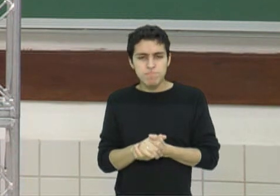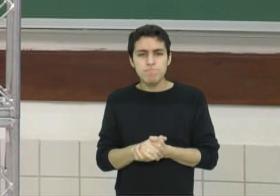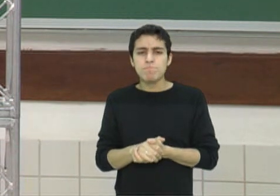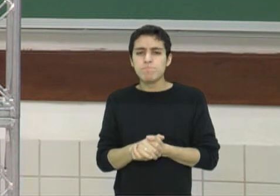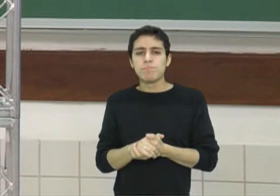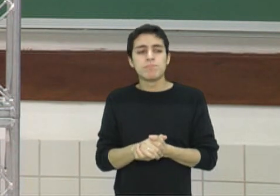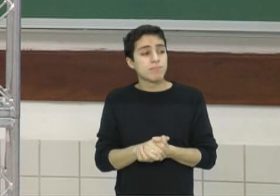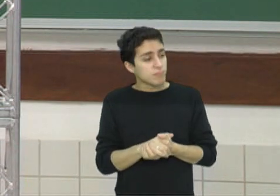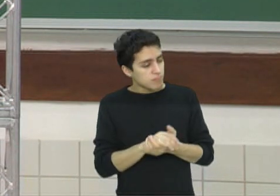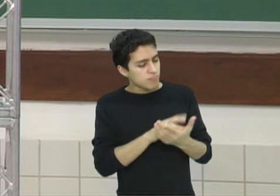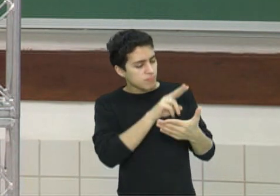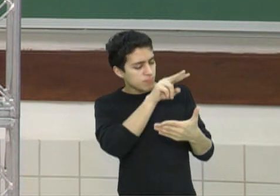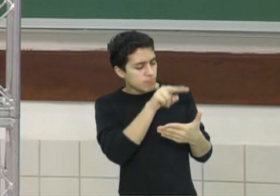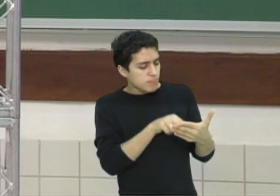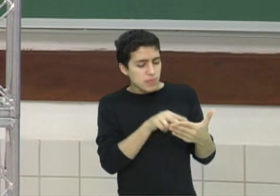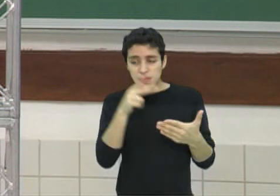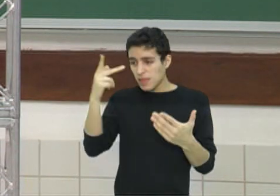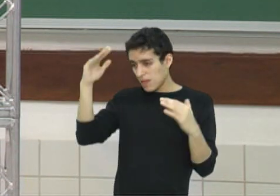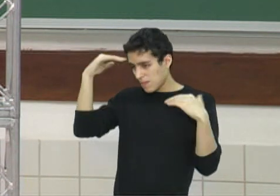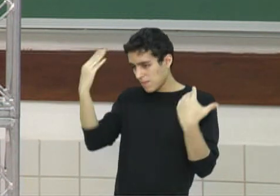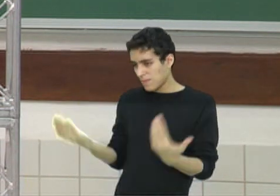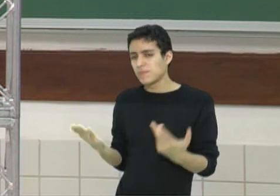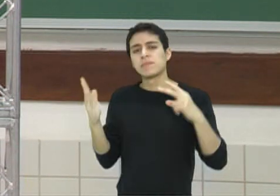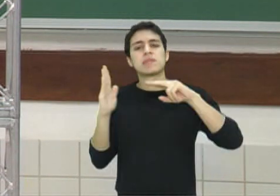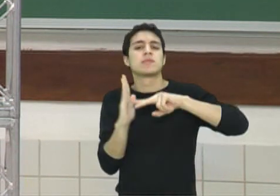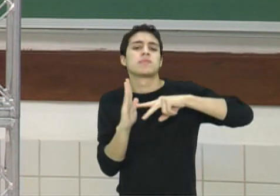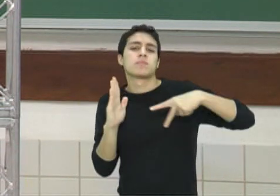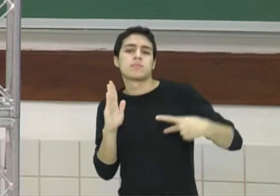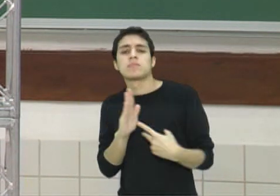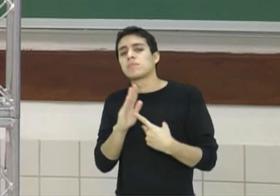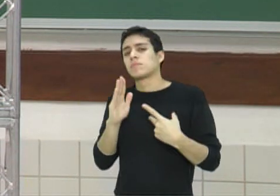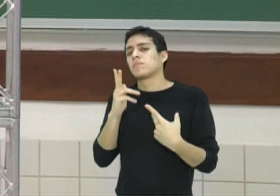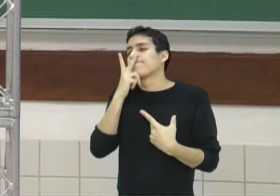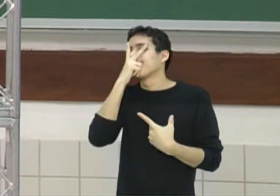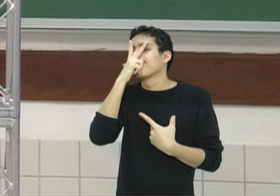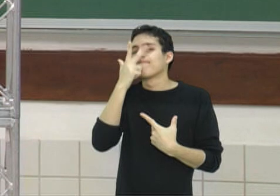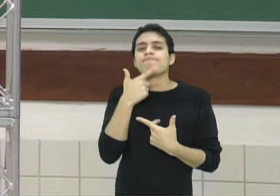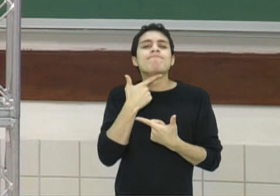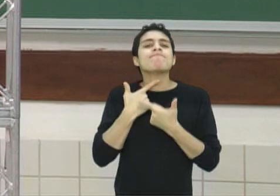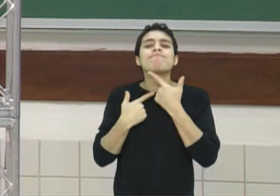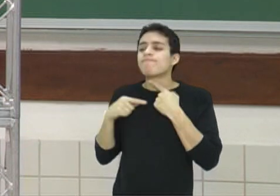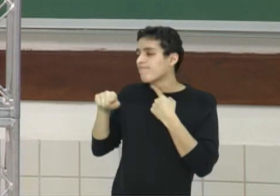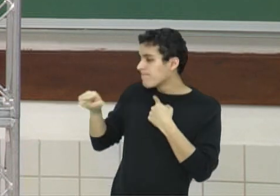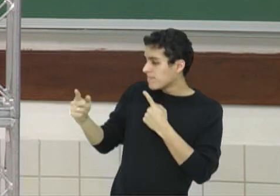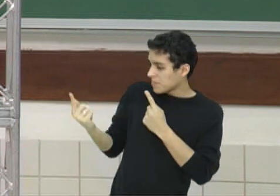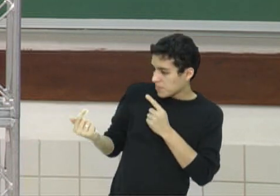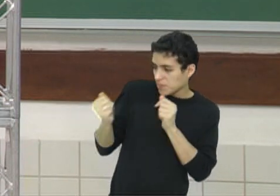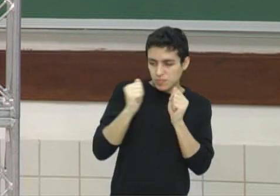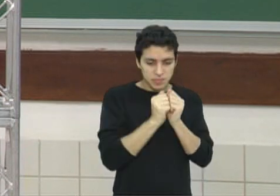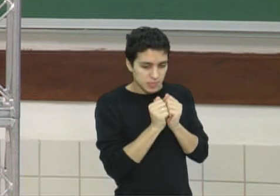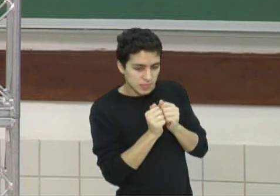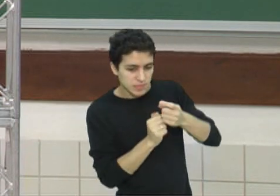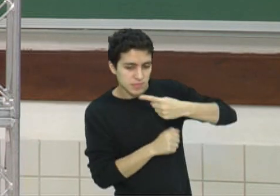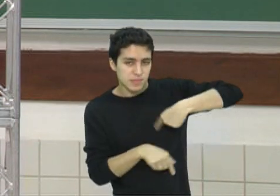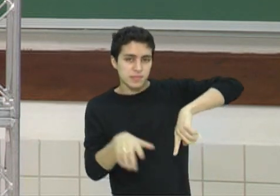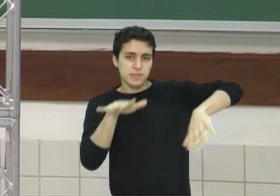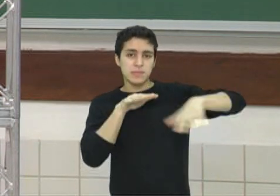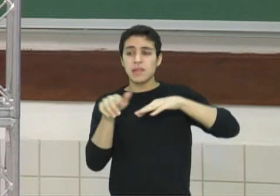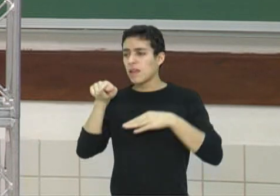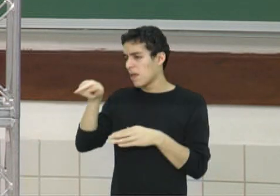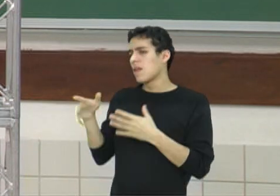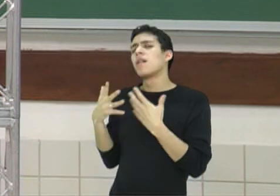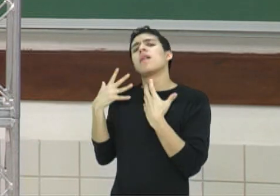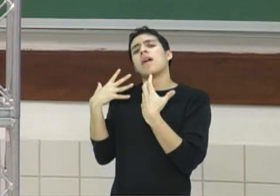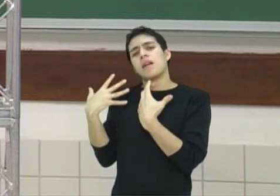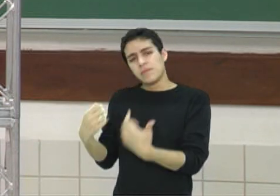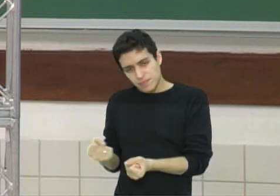homenagem de Delpitcha, eles estão extremamente com vontade com que Delpitcha adentre com eles nesse movimento. E Delpitcha aceita